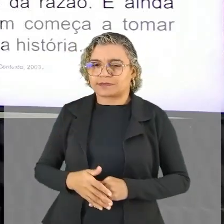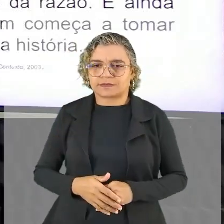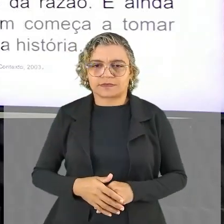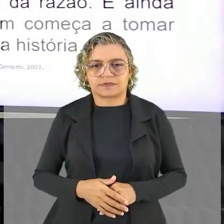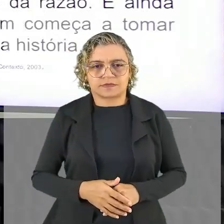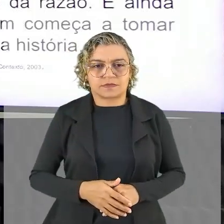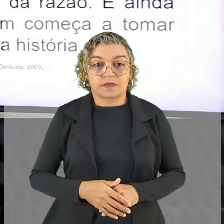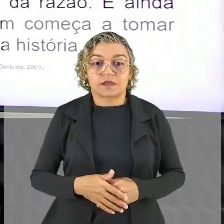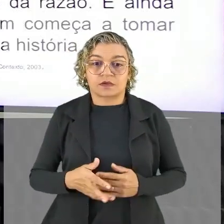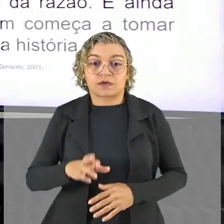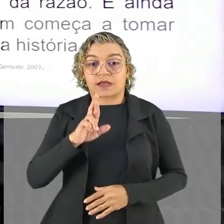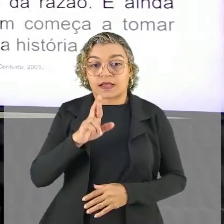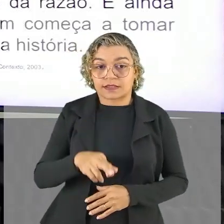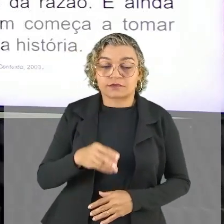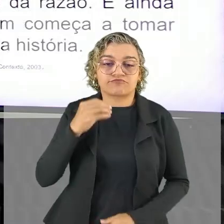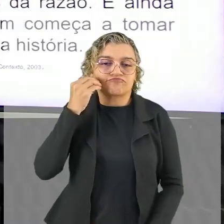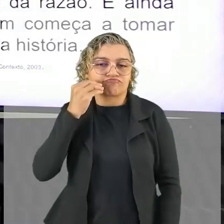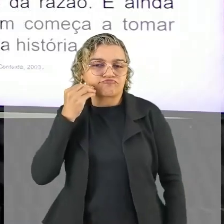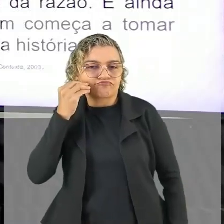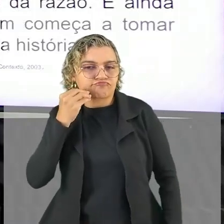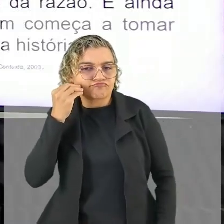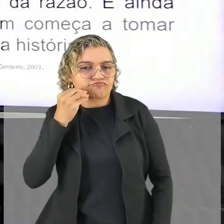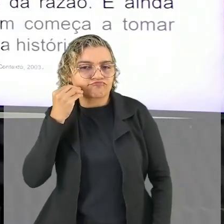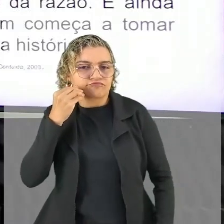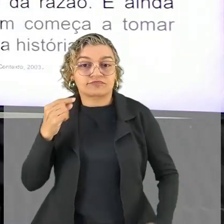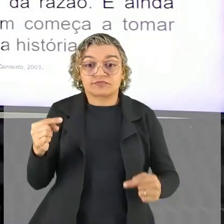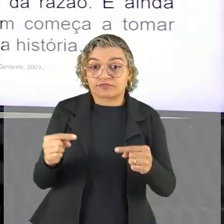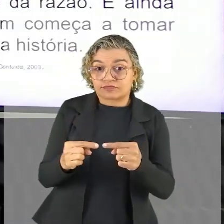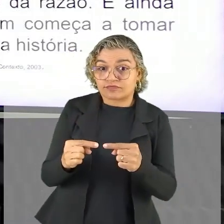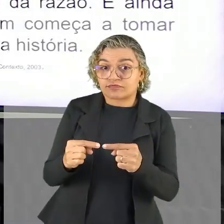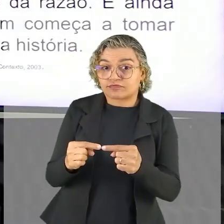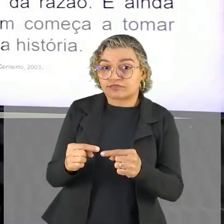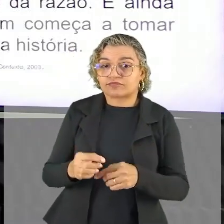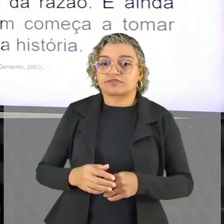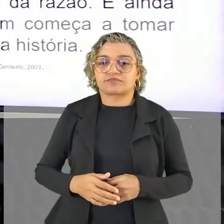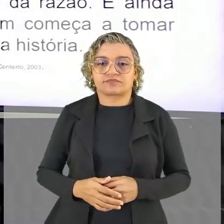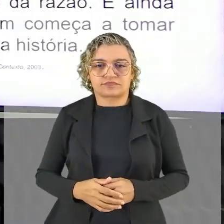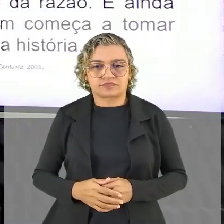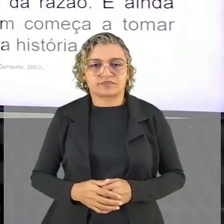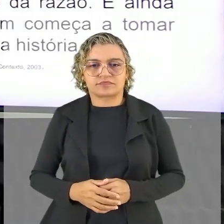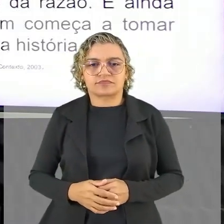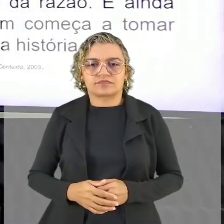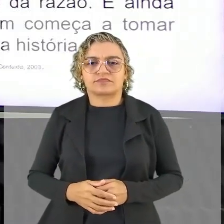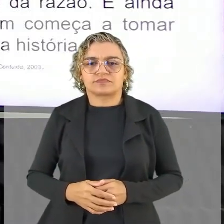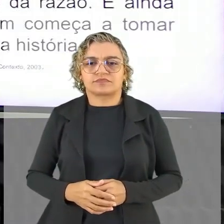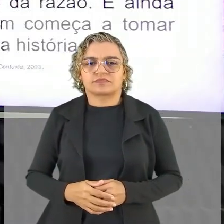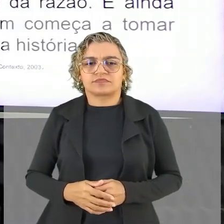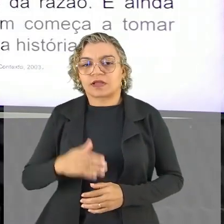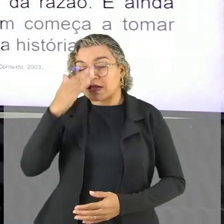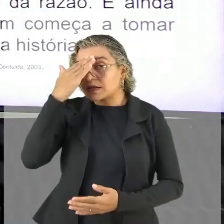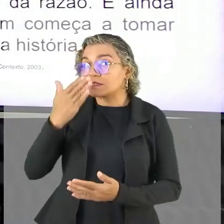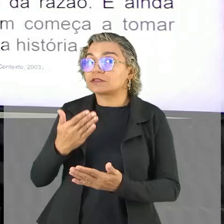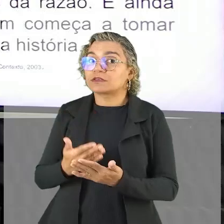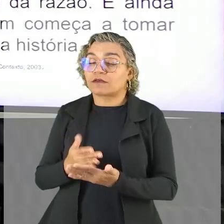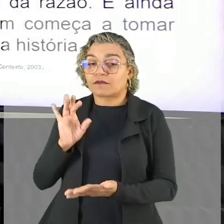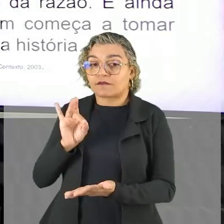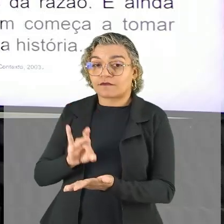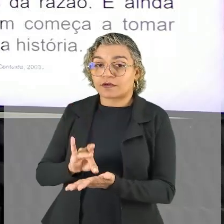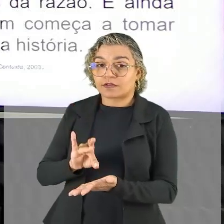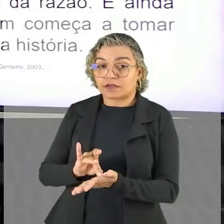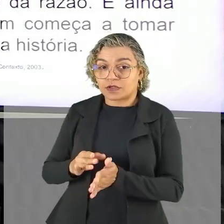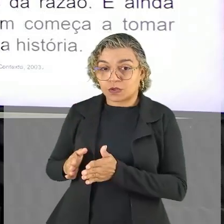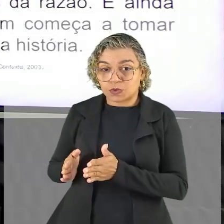Razão e experimentação se aliavam, no que se acreditava ser o verdadeiro caminho para o estabelecimento